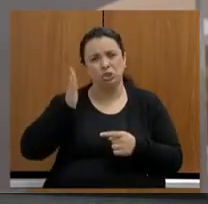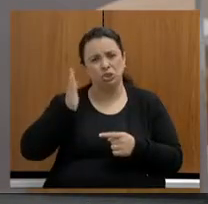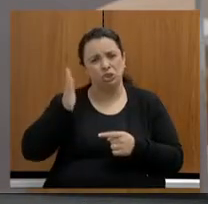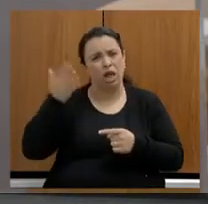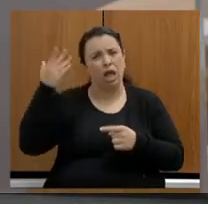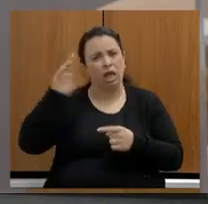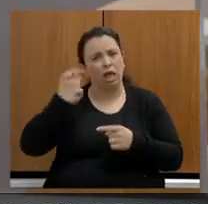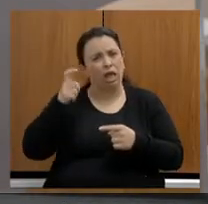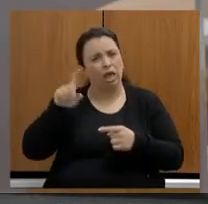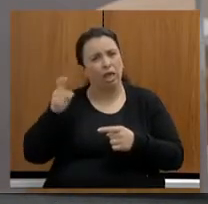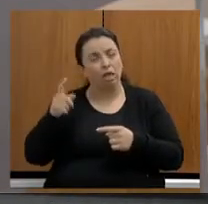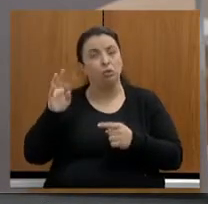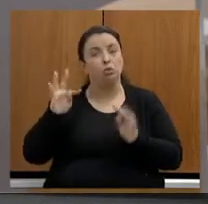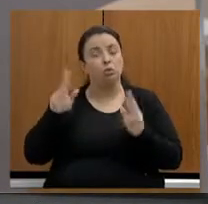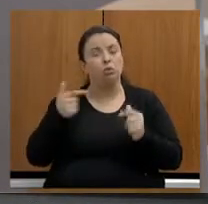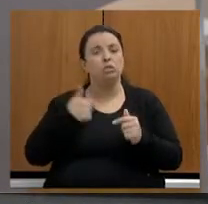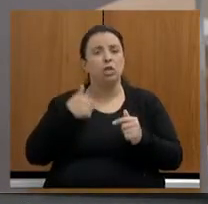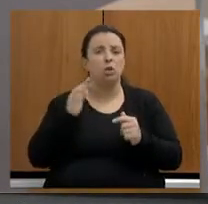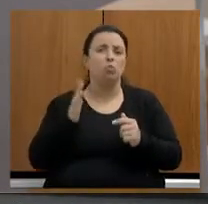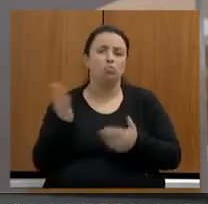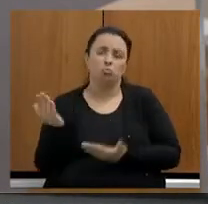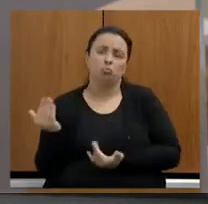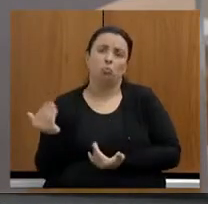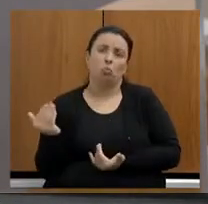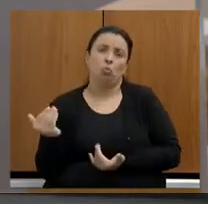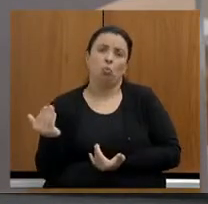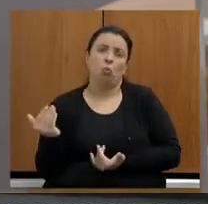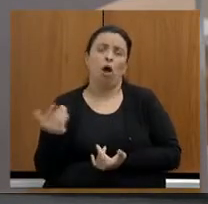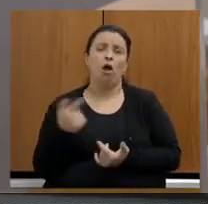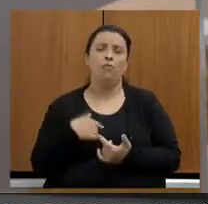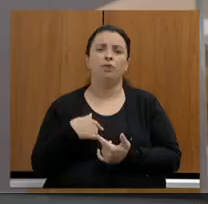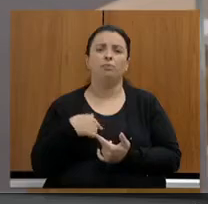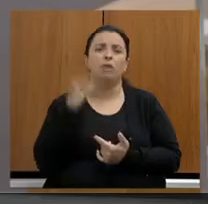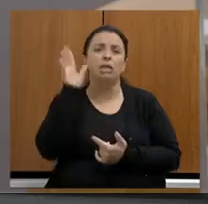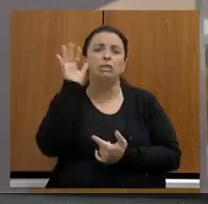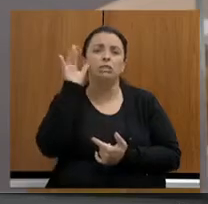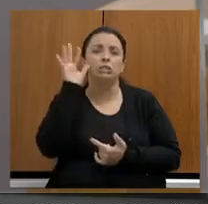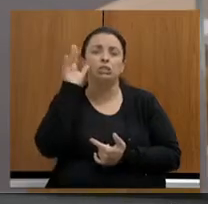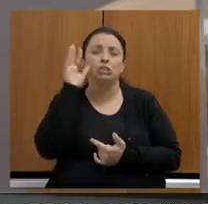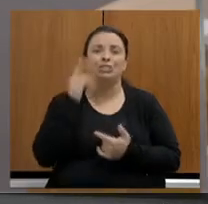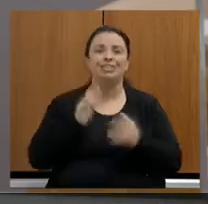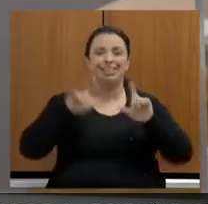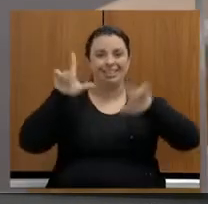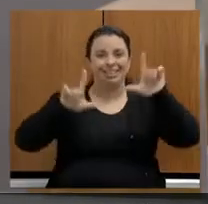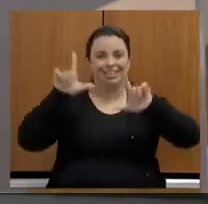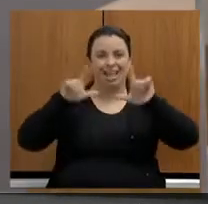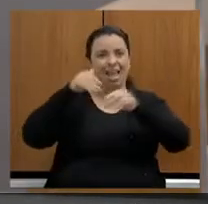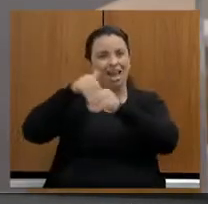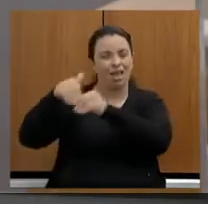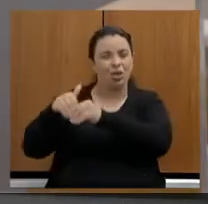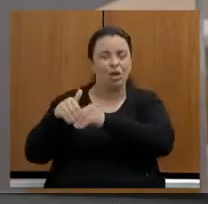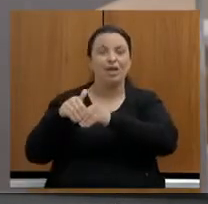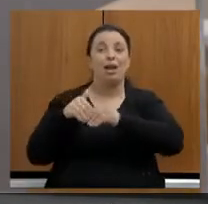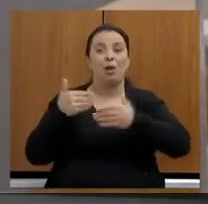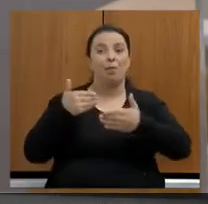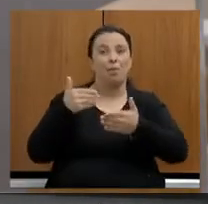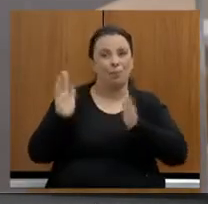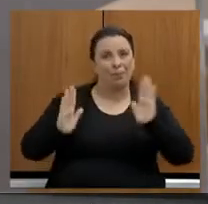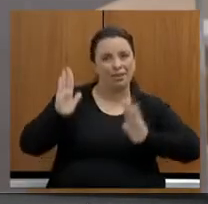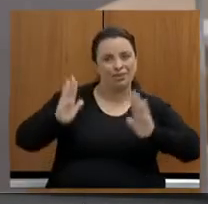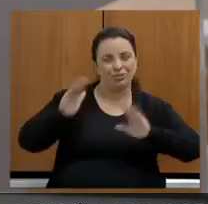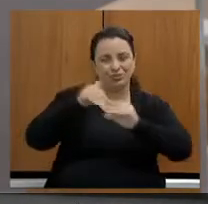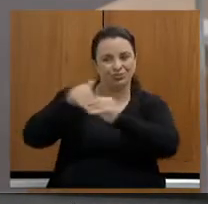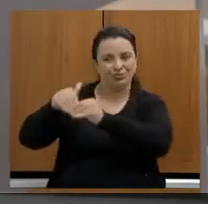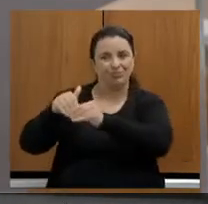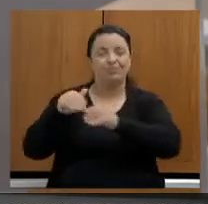eu era novo eu assisti a vários programas de eleitorais né e na época de campanha e sempre falando que ia valorizar a